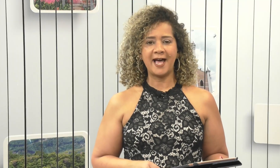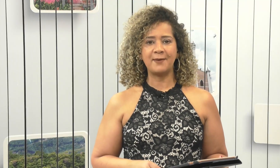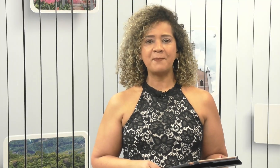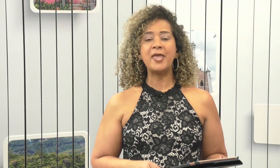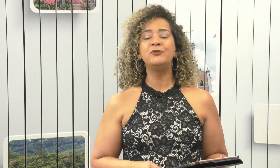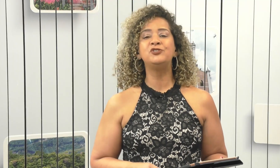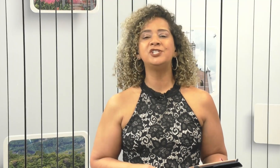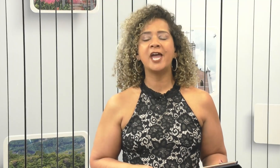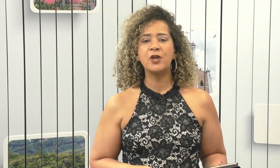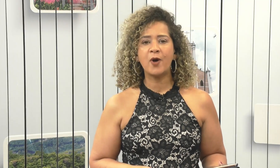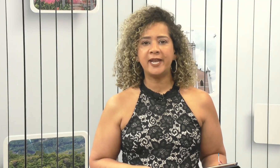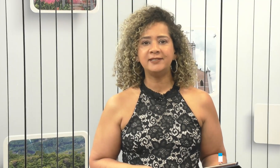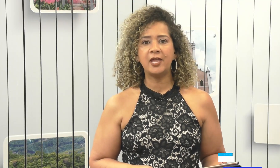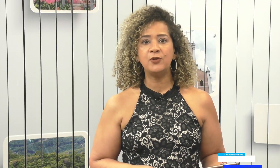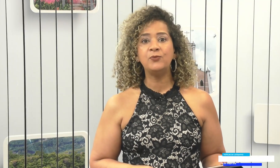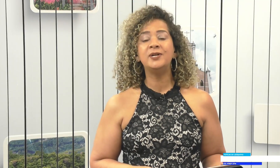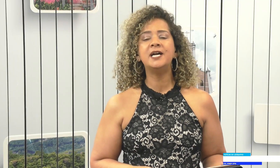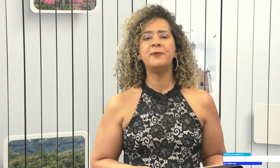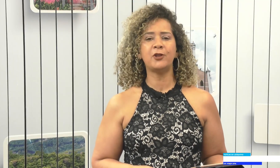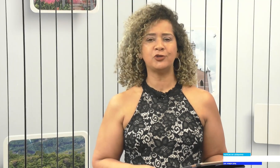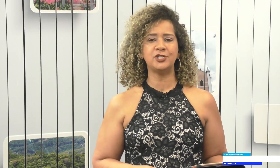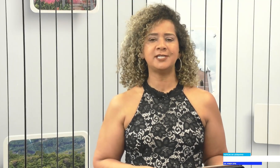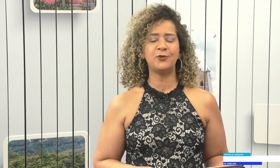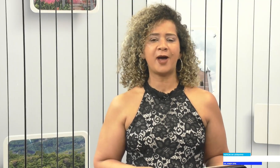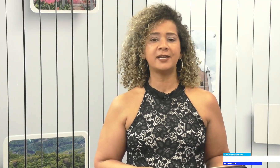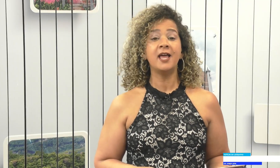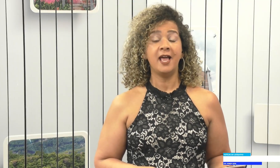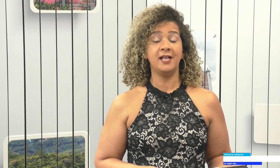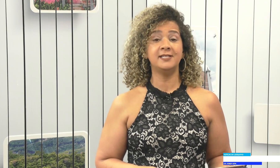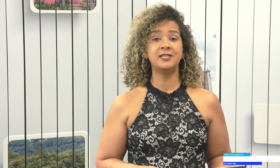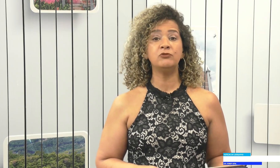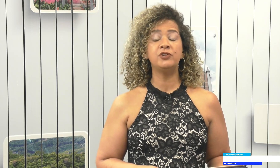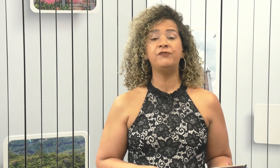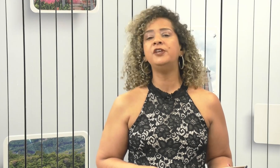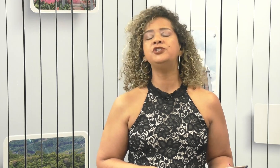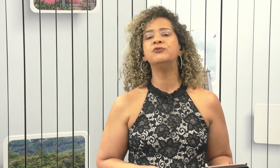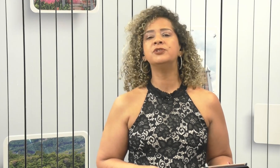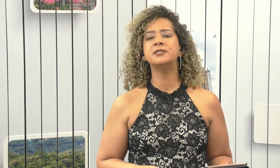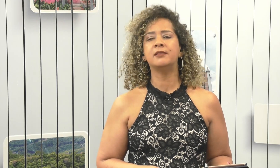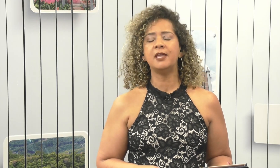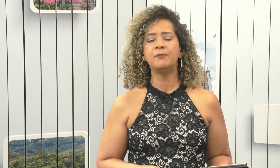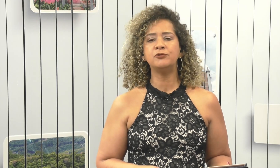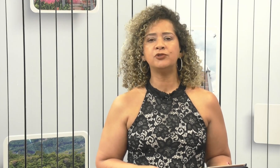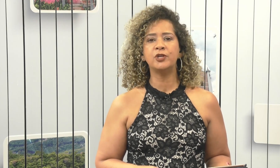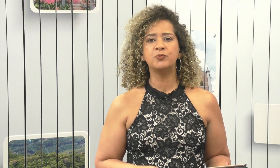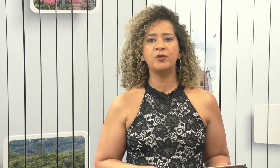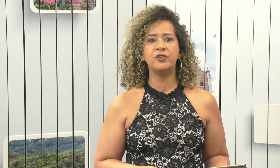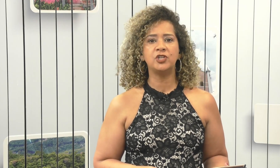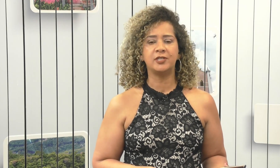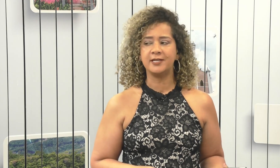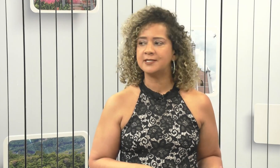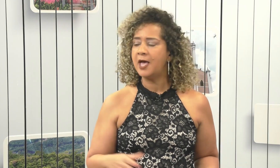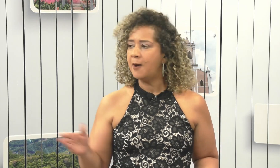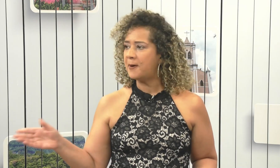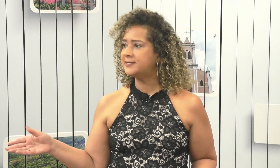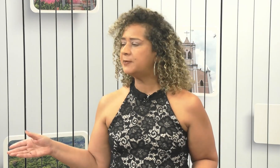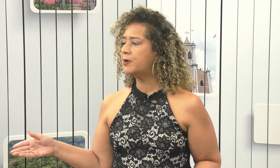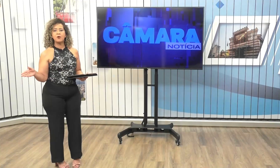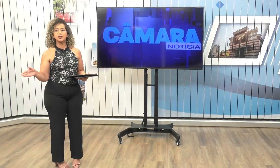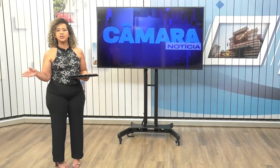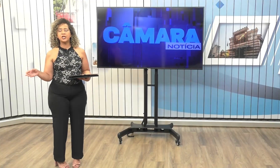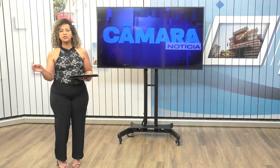Olá meio-dia e quarenta e um câmara notícia no ar edição de 21 de setembro de 2023